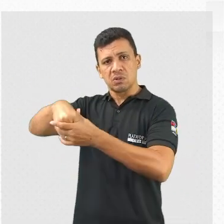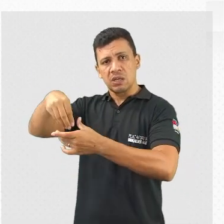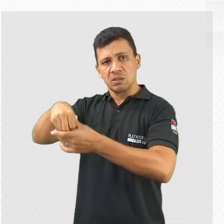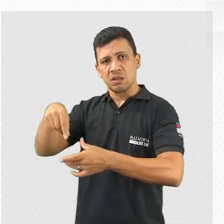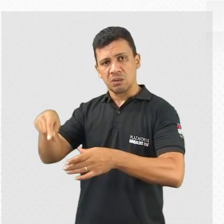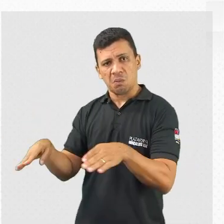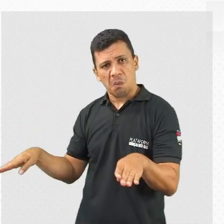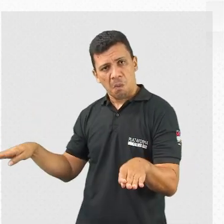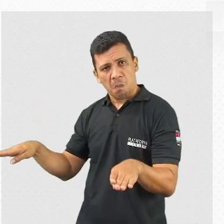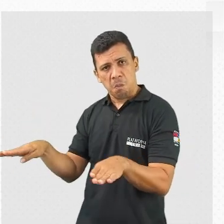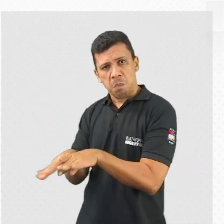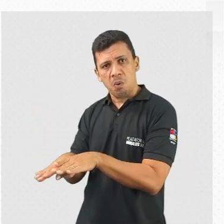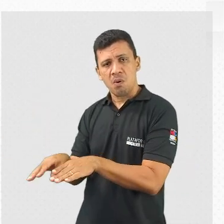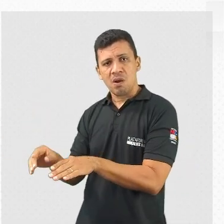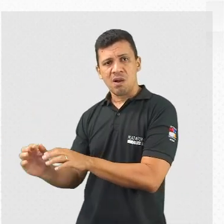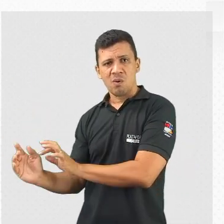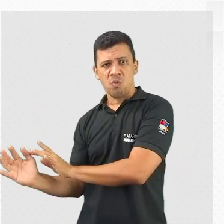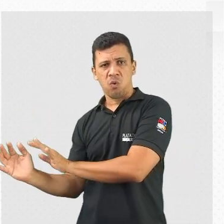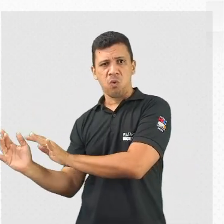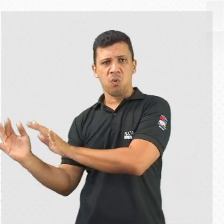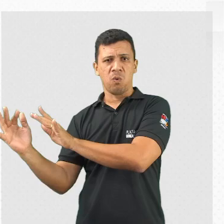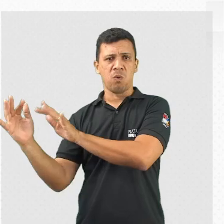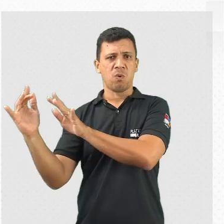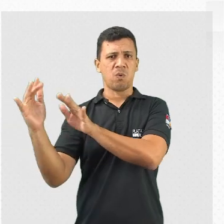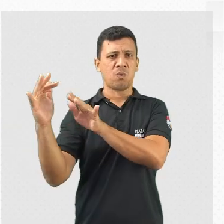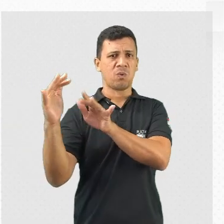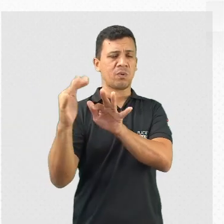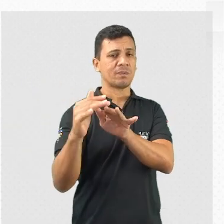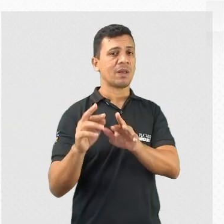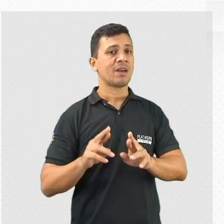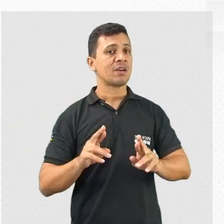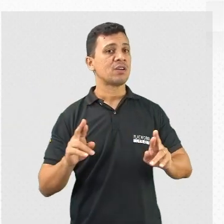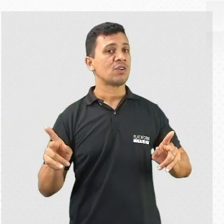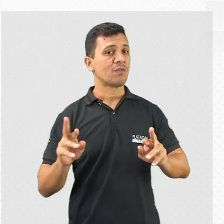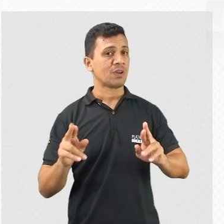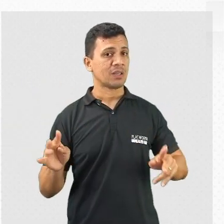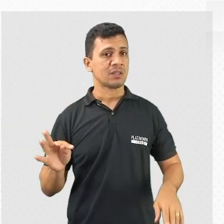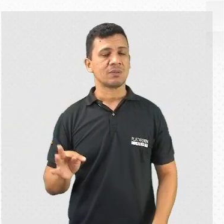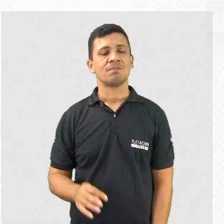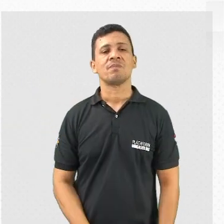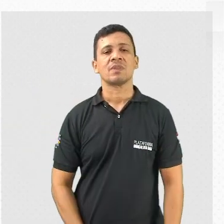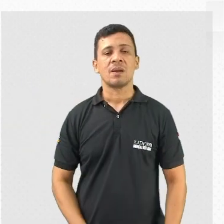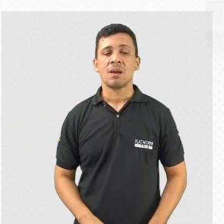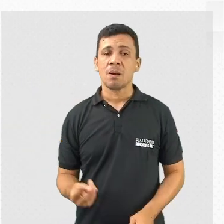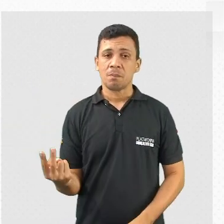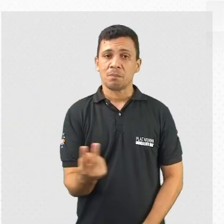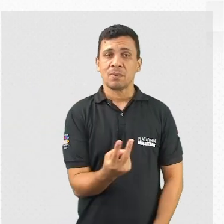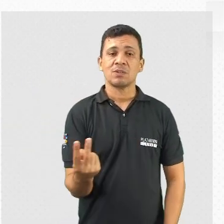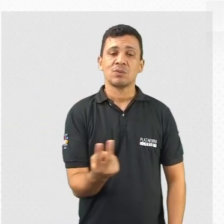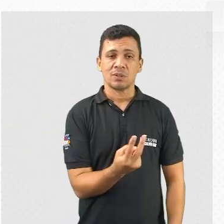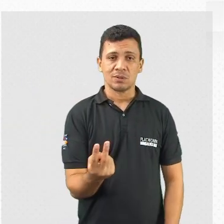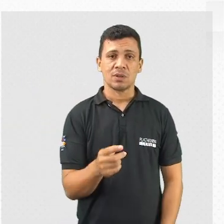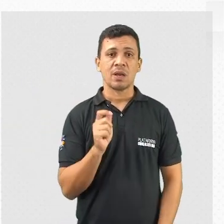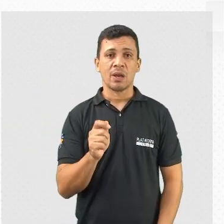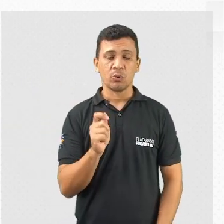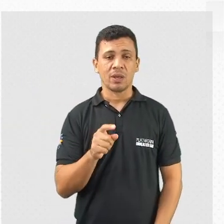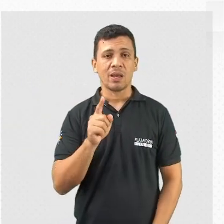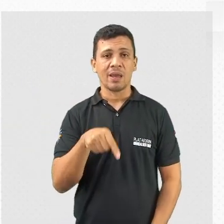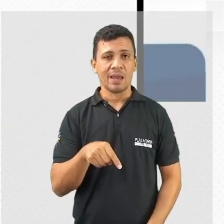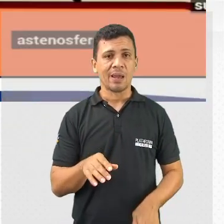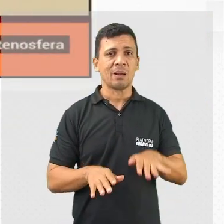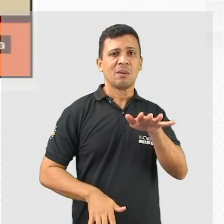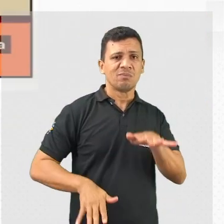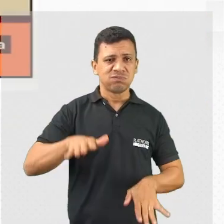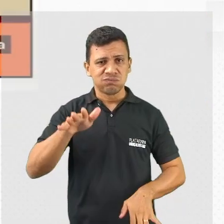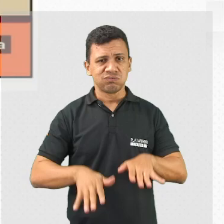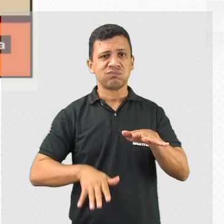oceânico, tá? Essa é a diferença, tá bom? De terremoto para tsunami, mas ambos são considerados abalos